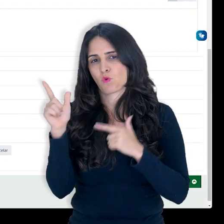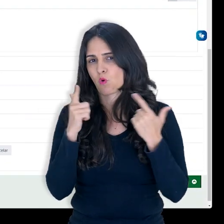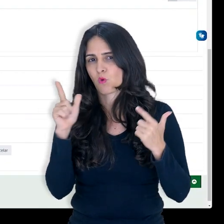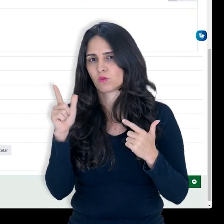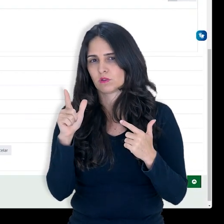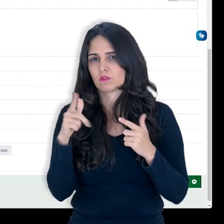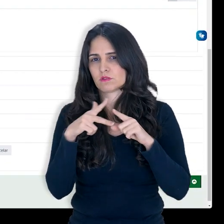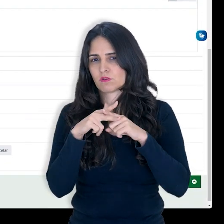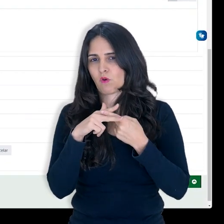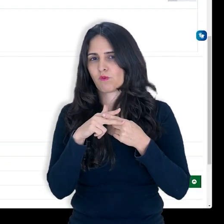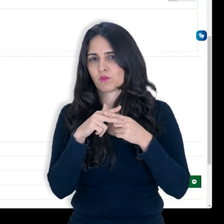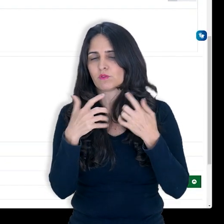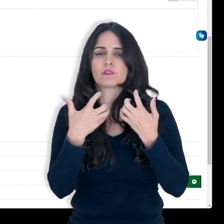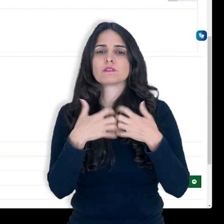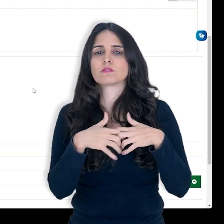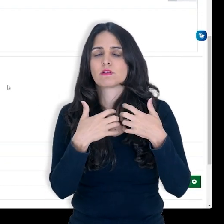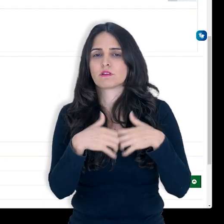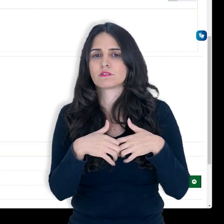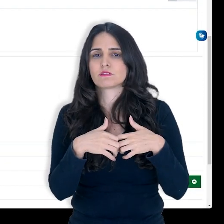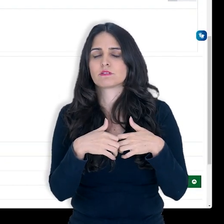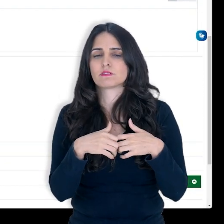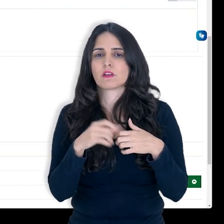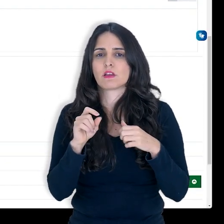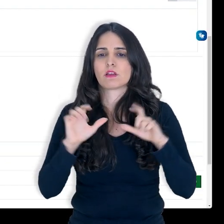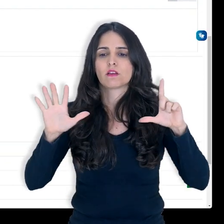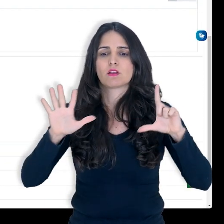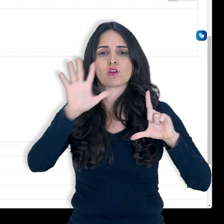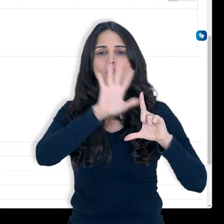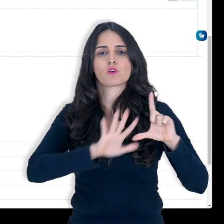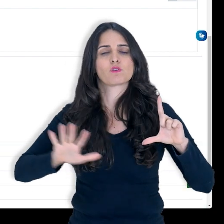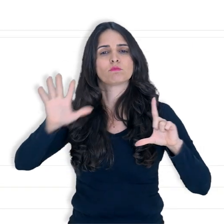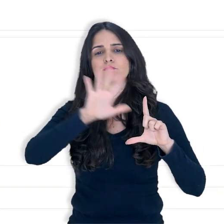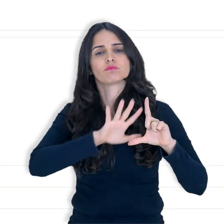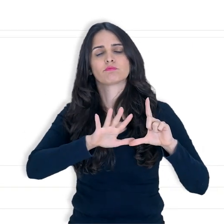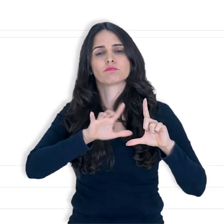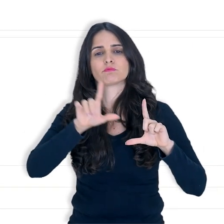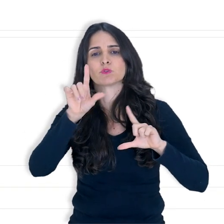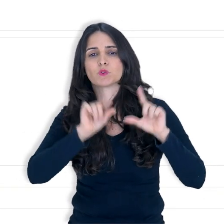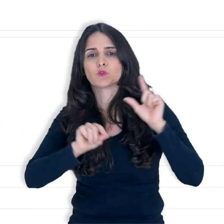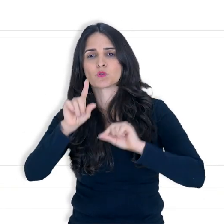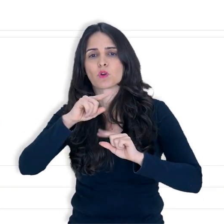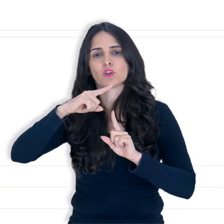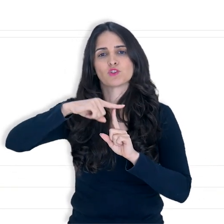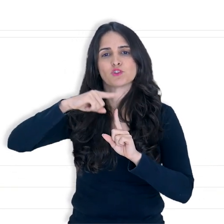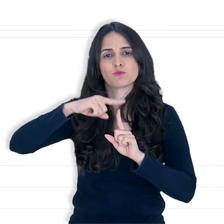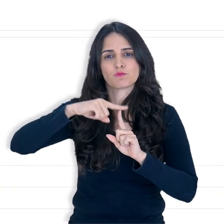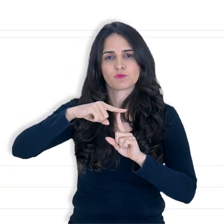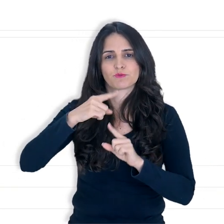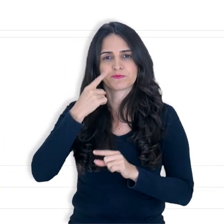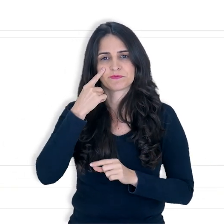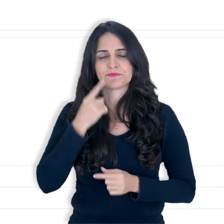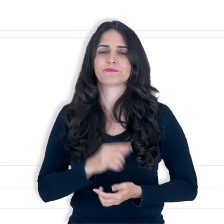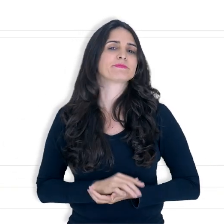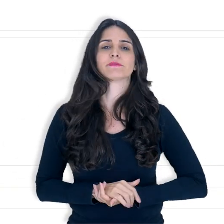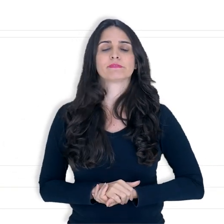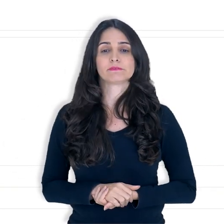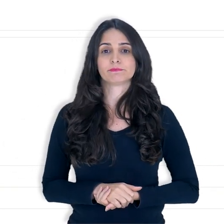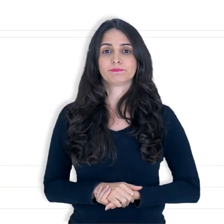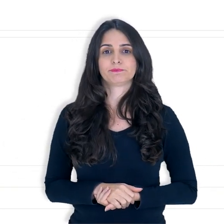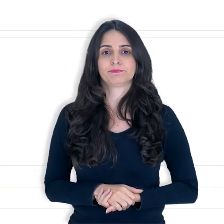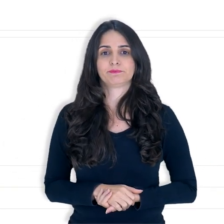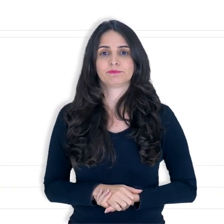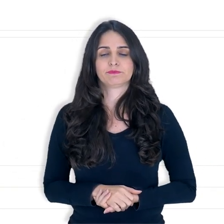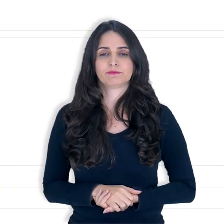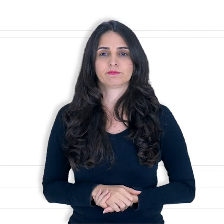configurações são a aparência que você pode escolher entre esses formatos automático incorporar